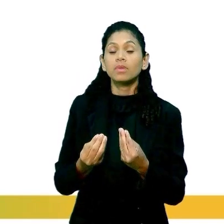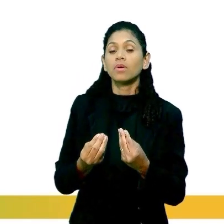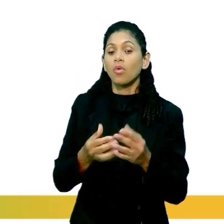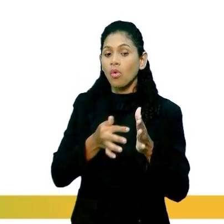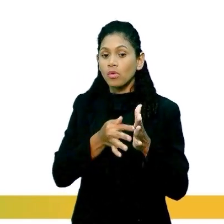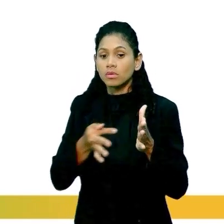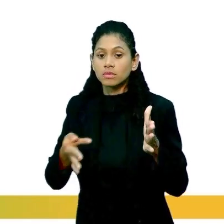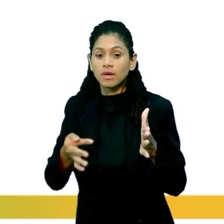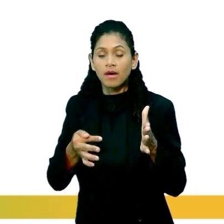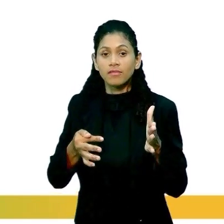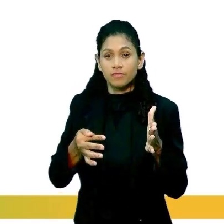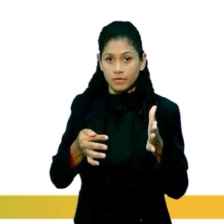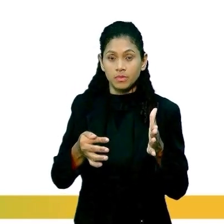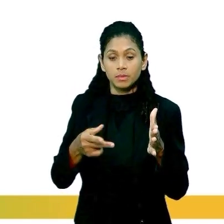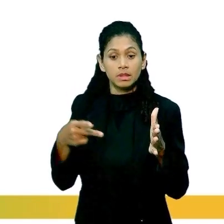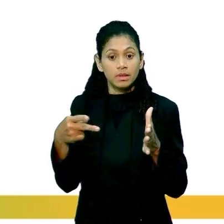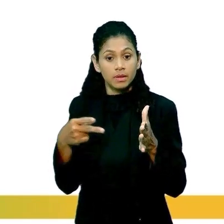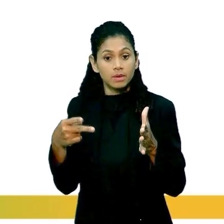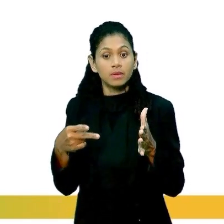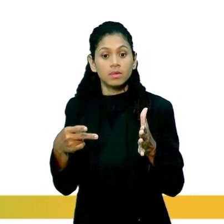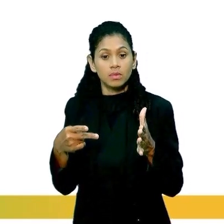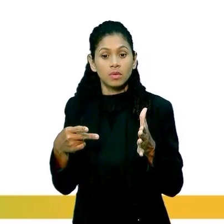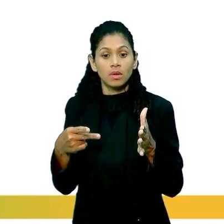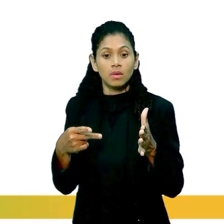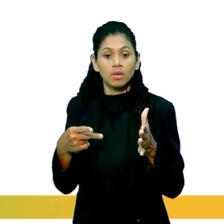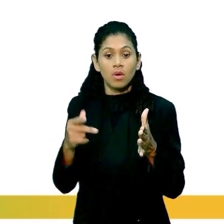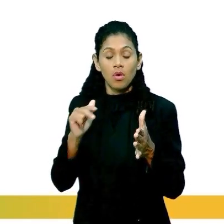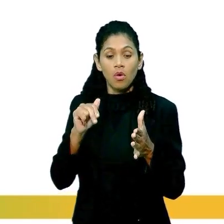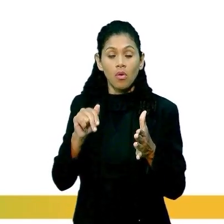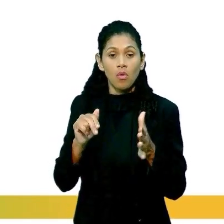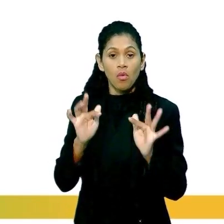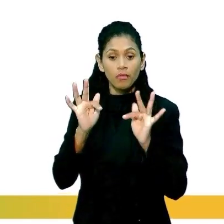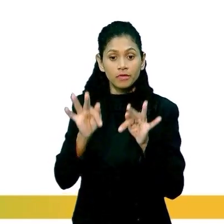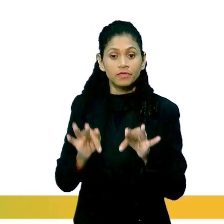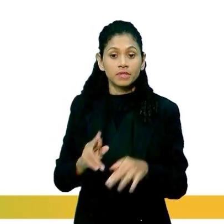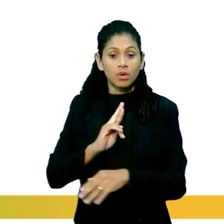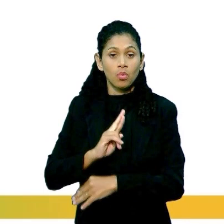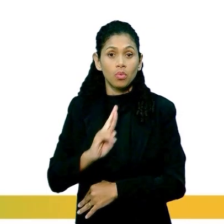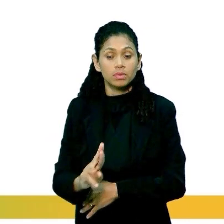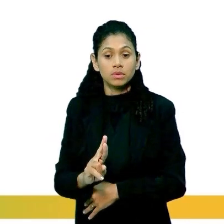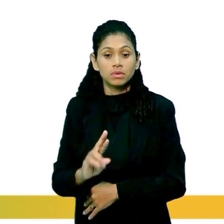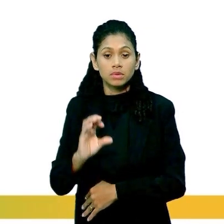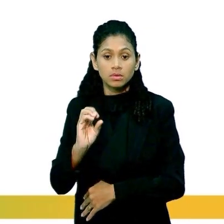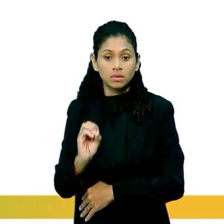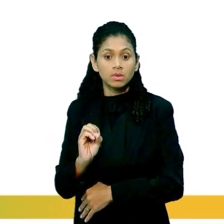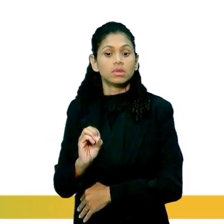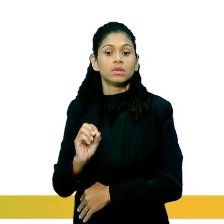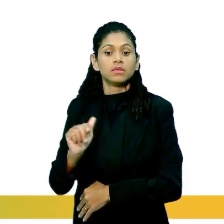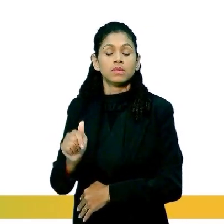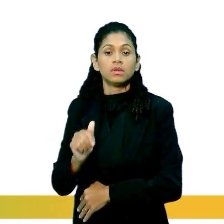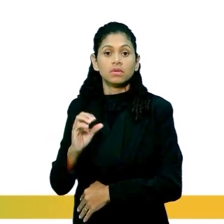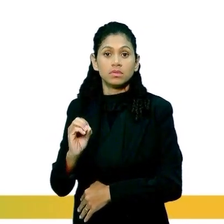sobre 63,5. Então, nós temos um número de mols de